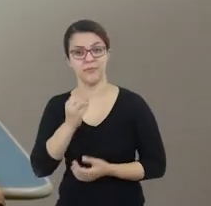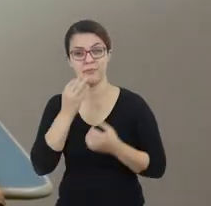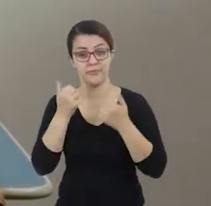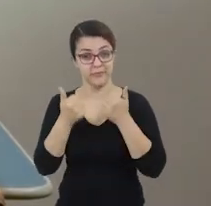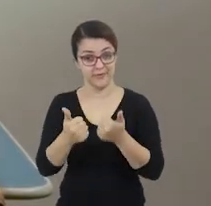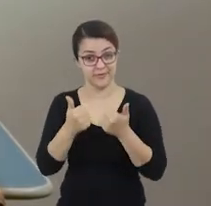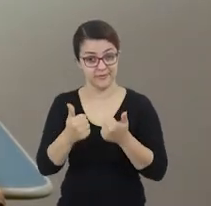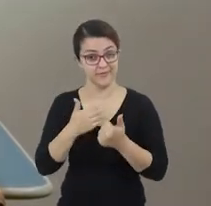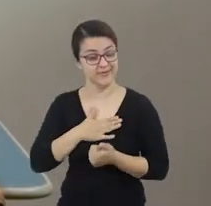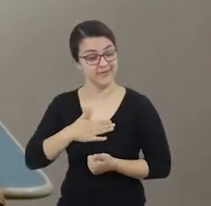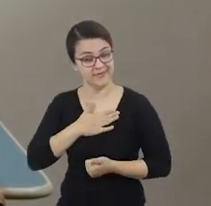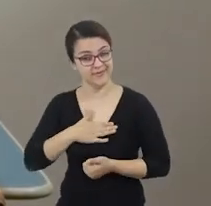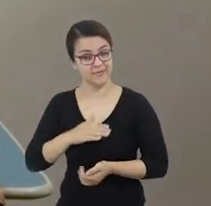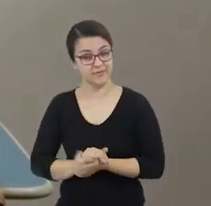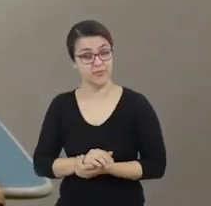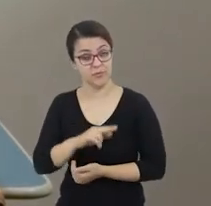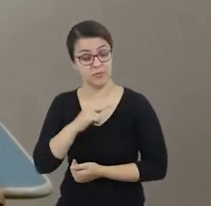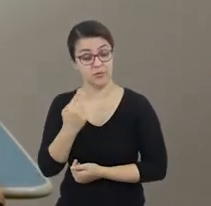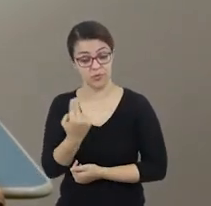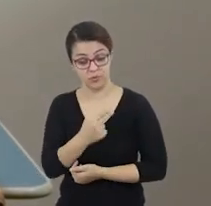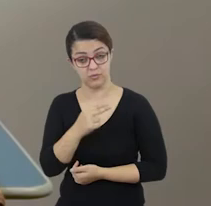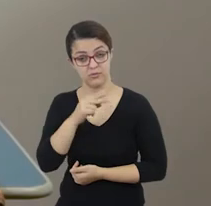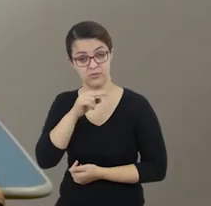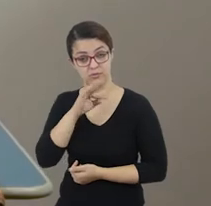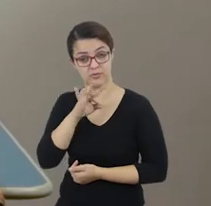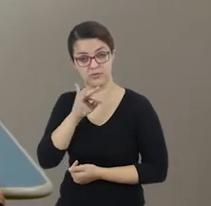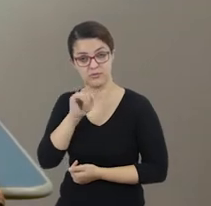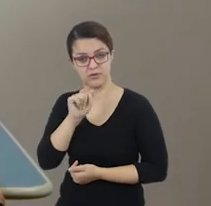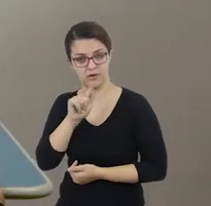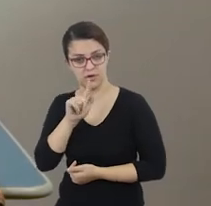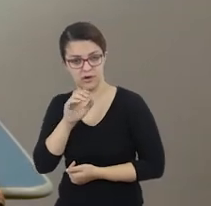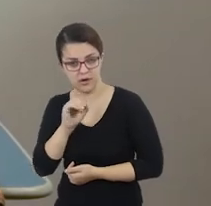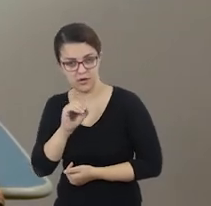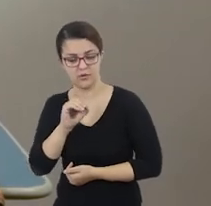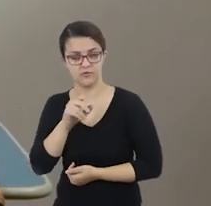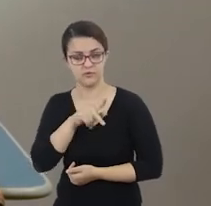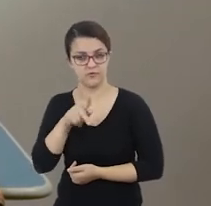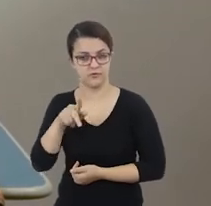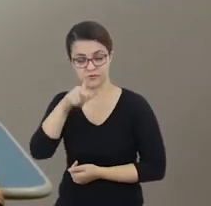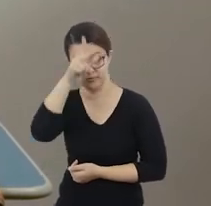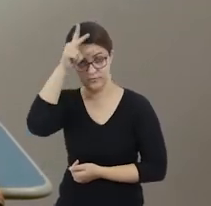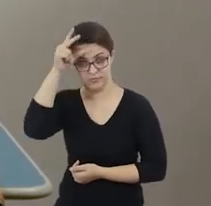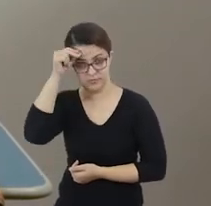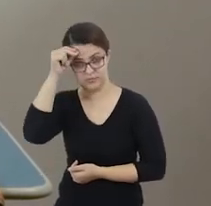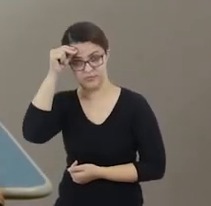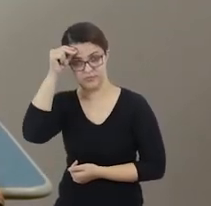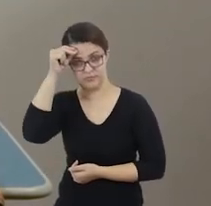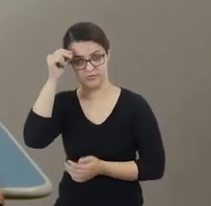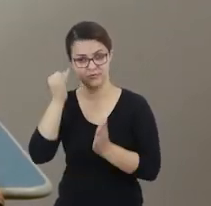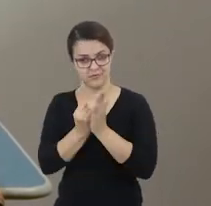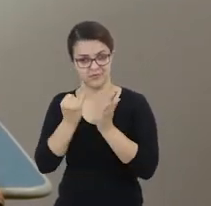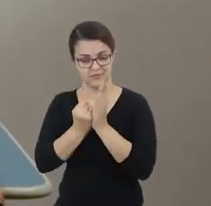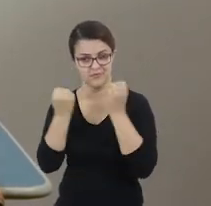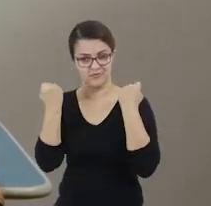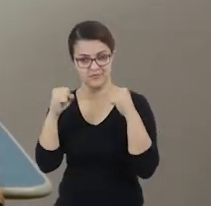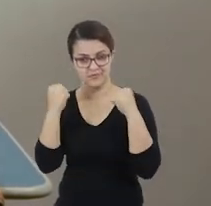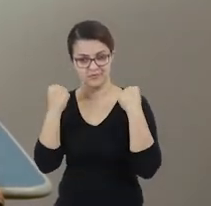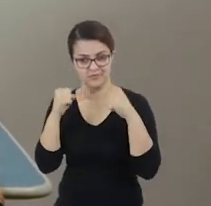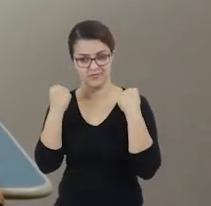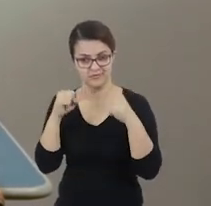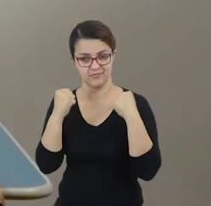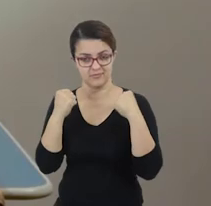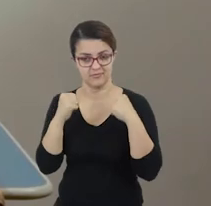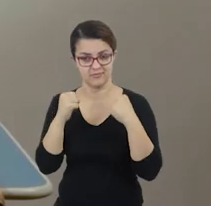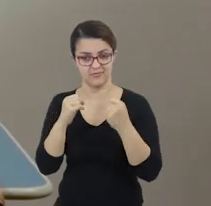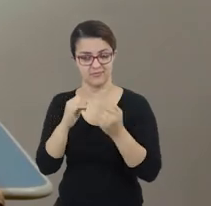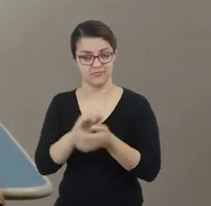Olá pessoal, tudo bem? Muito prazer. Sou o professor Thiago Mancini, dou aula de Educação Física na Rede Municipal de Itapevi. Seja muito bem-vindo para mais uma aula,